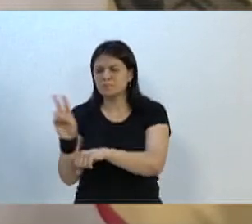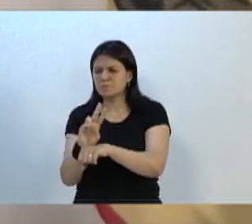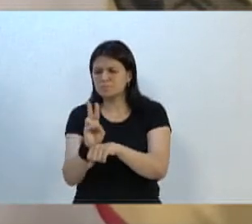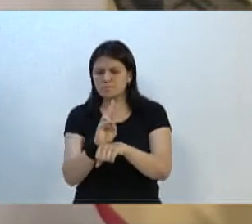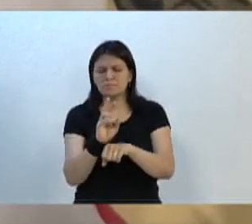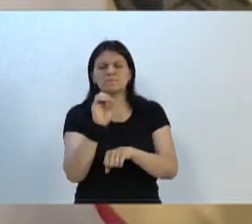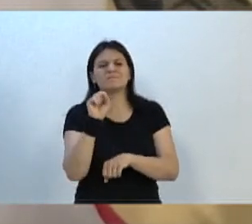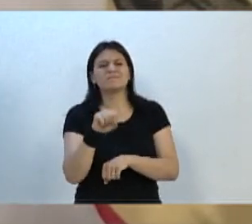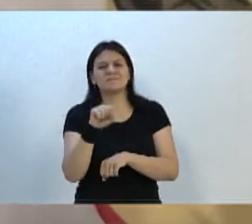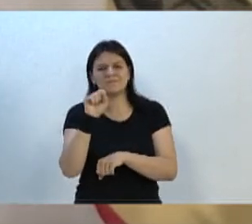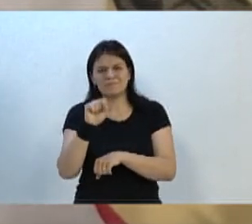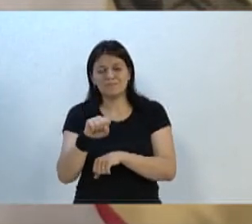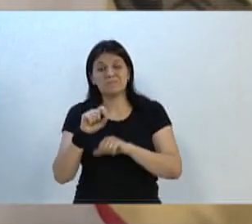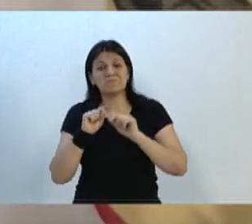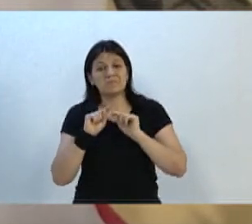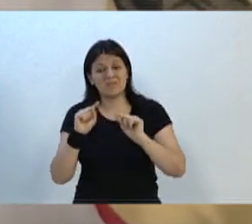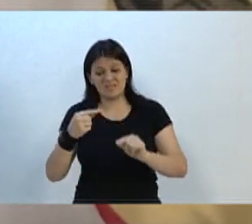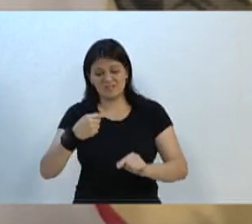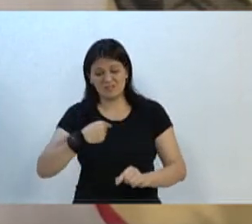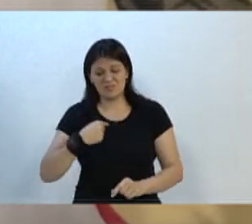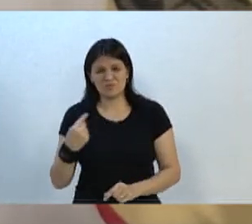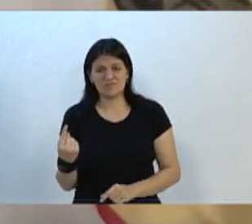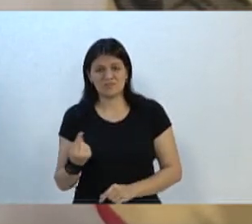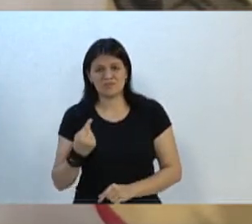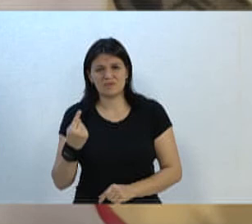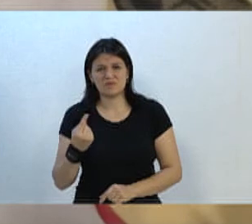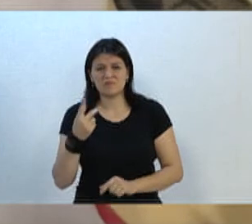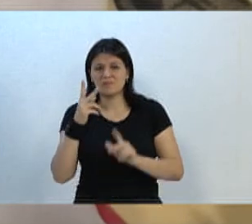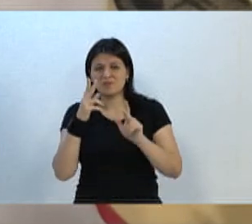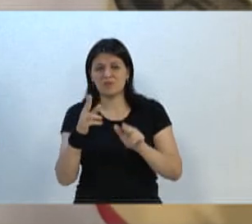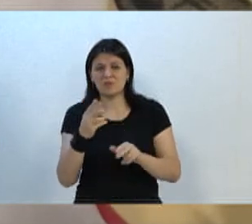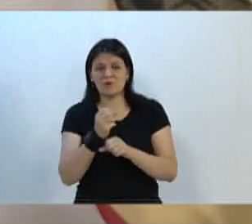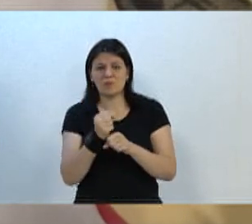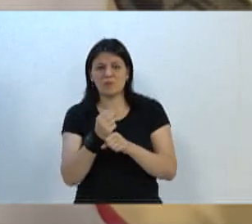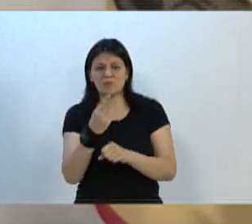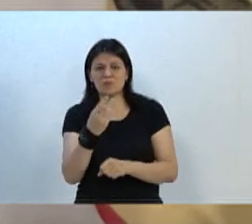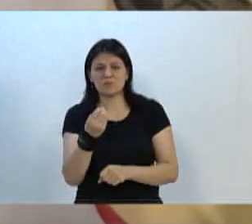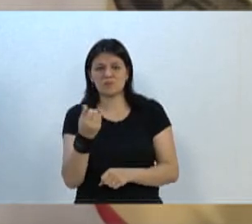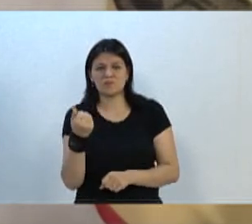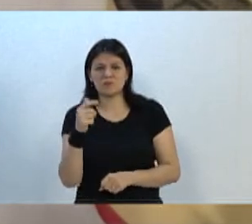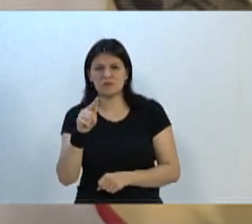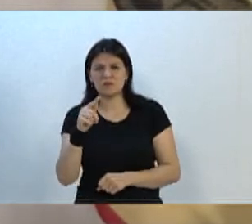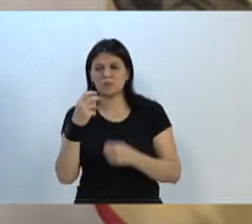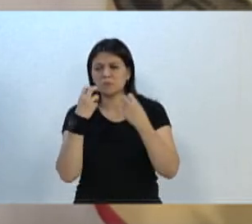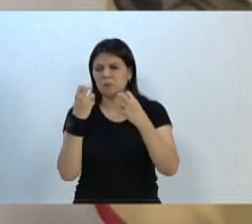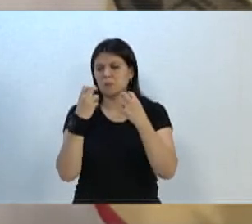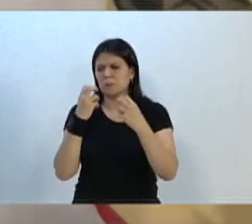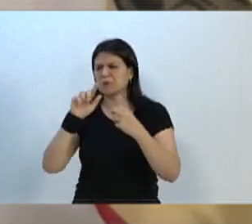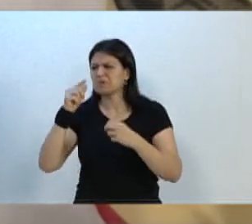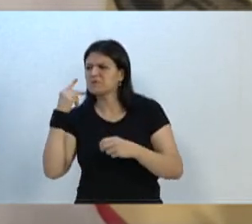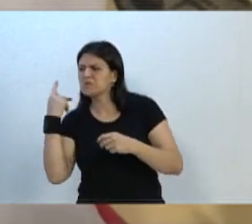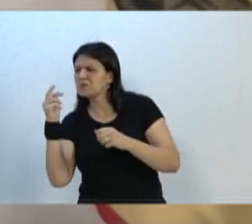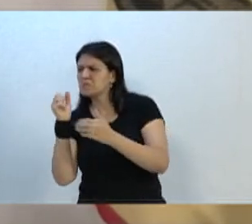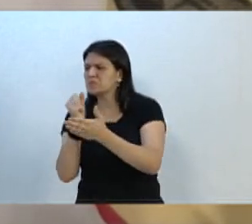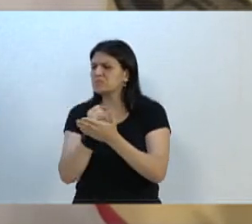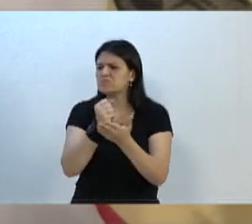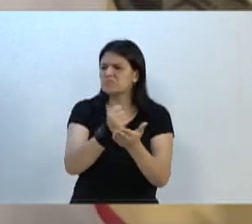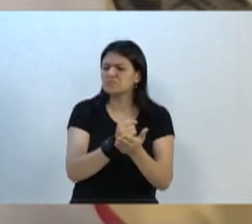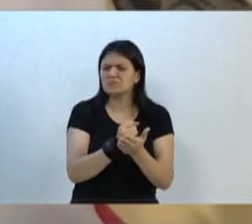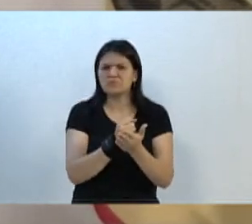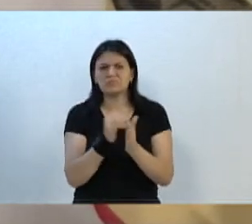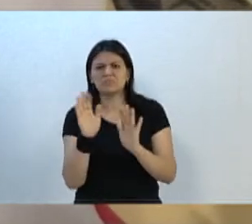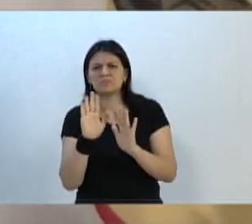sim só que eu sozinho vai ficar igual 2017 berrando sozinho em um outro Vereador ajudava aqui